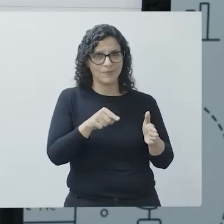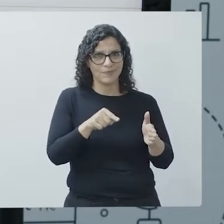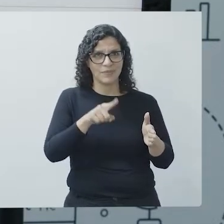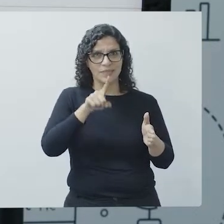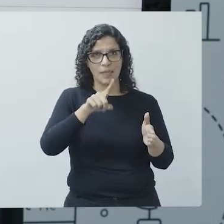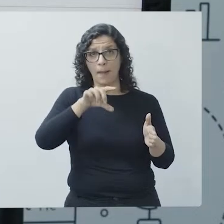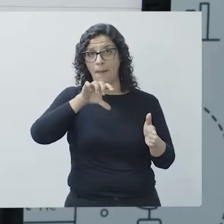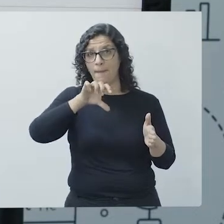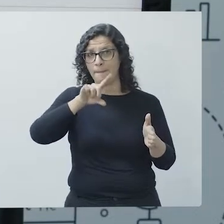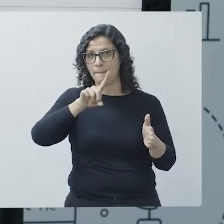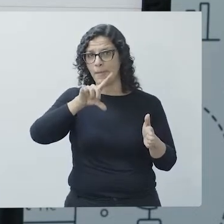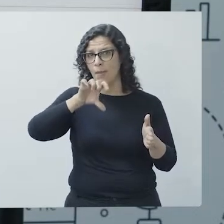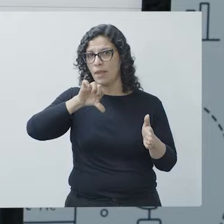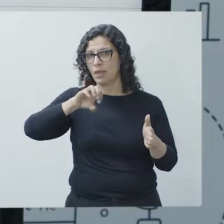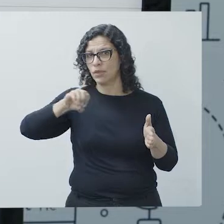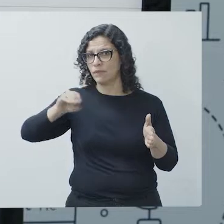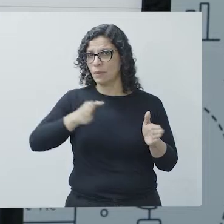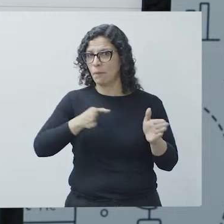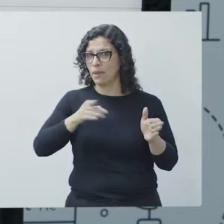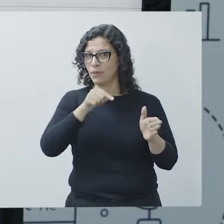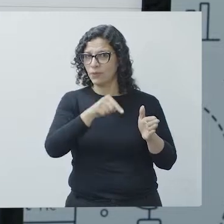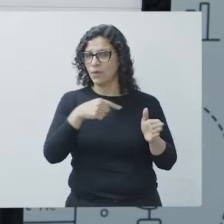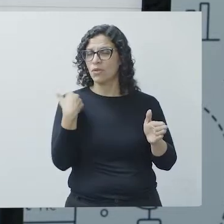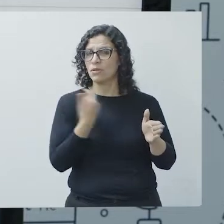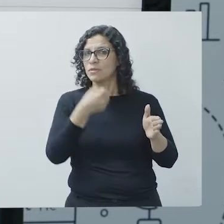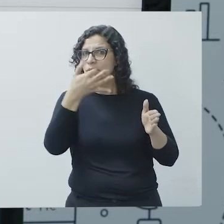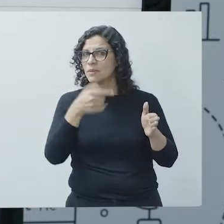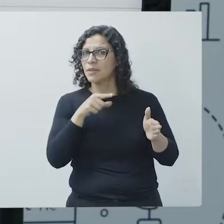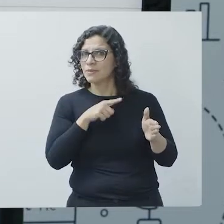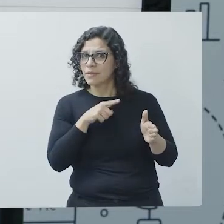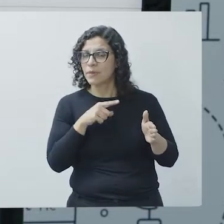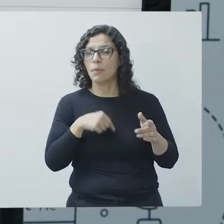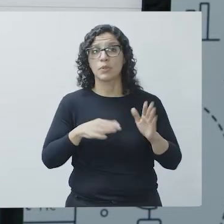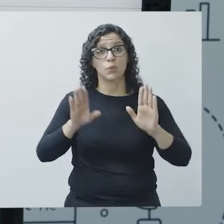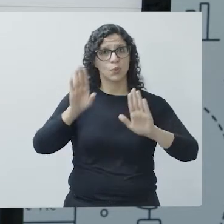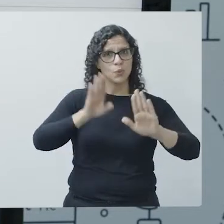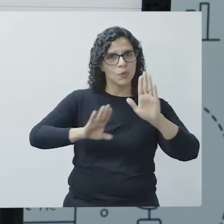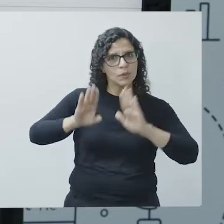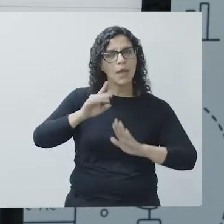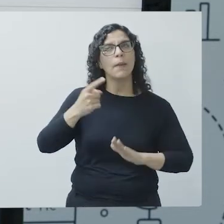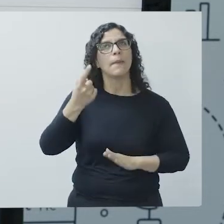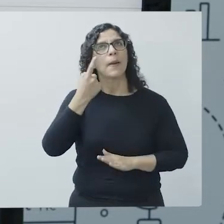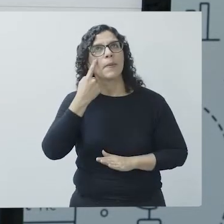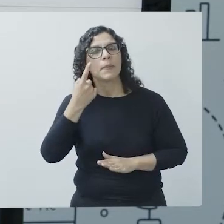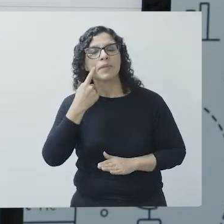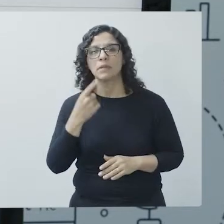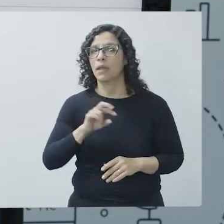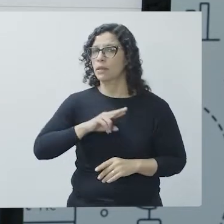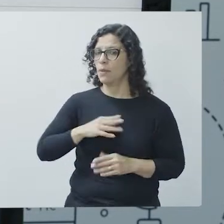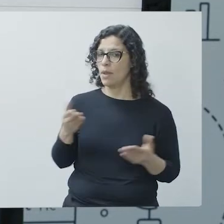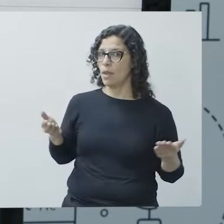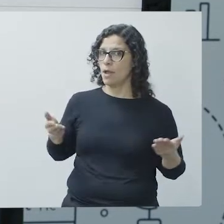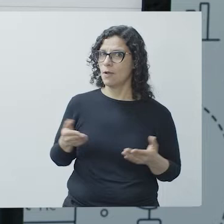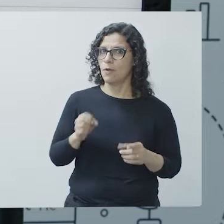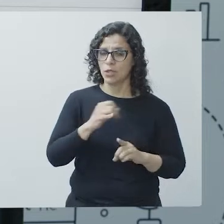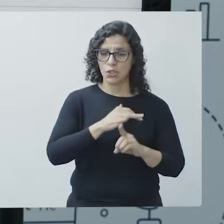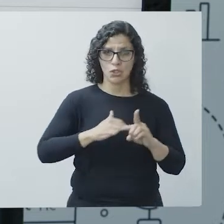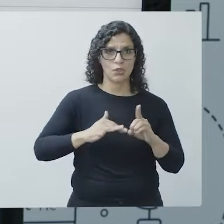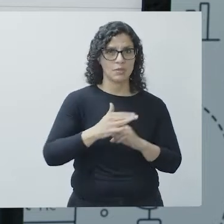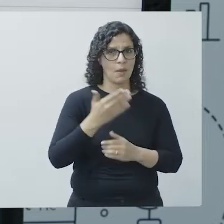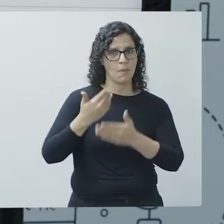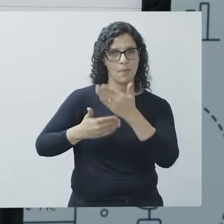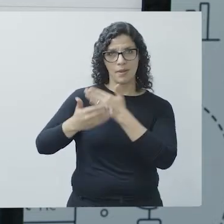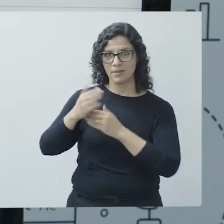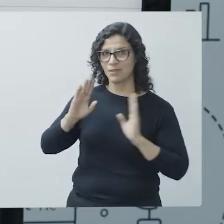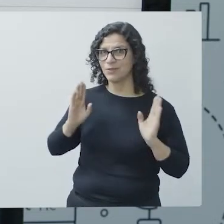época que nós estamos falando. Certo? Então, tomem bastante cuidado com isso. Tomem bastante cuidado com isso para a gente